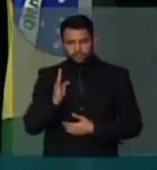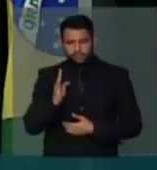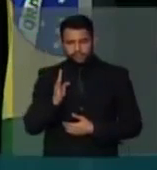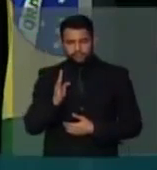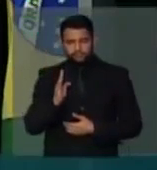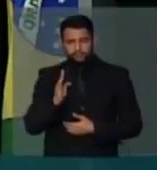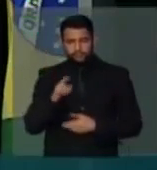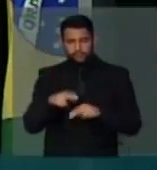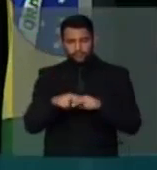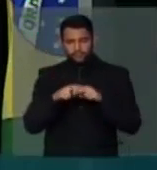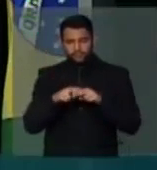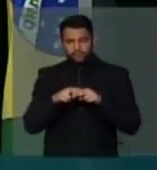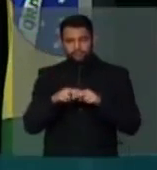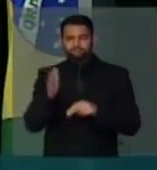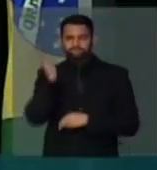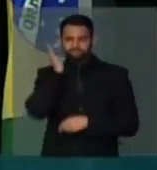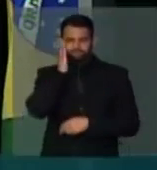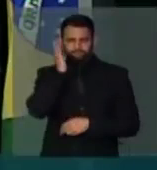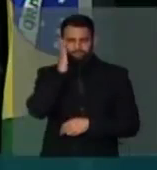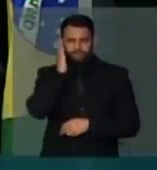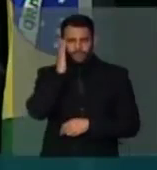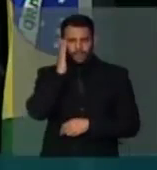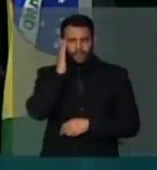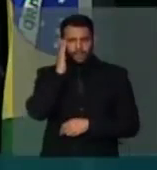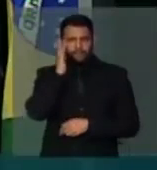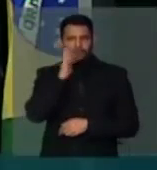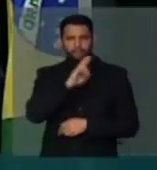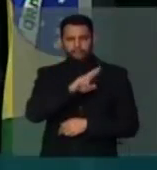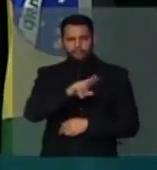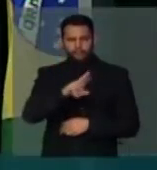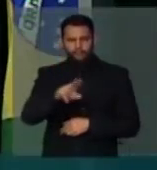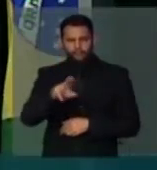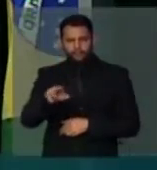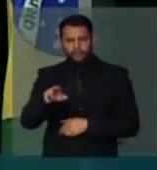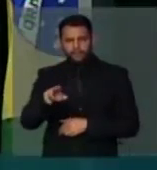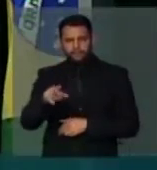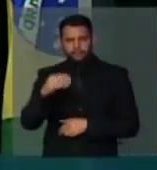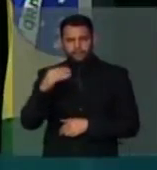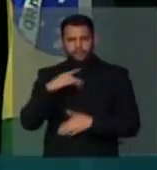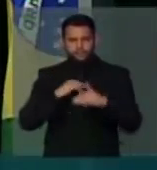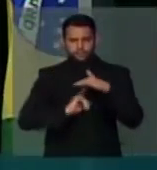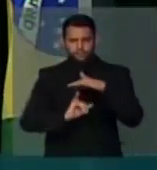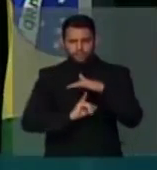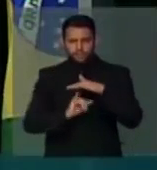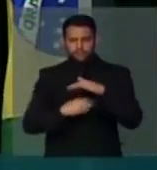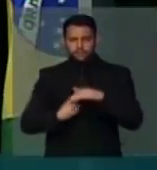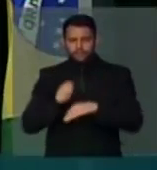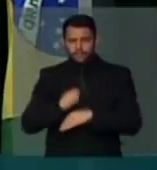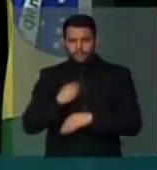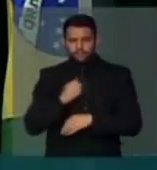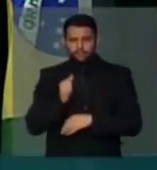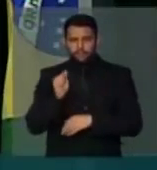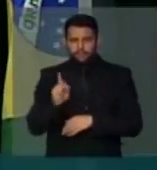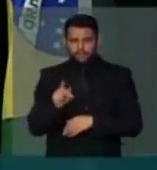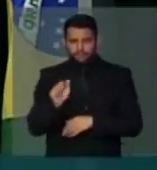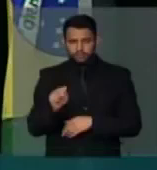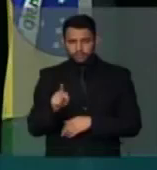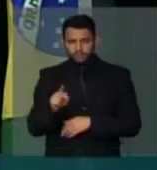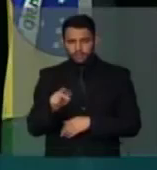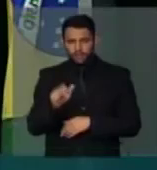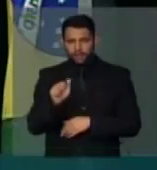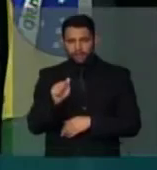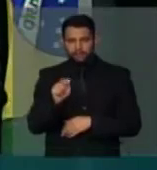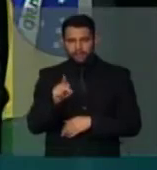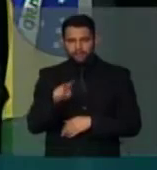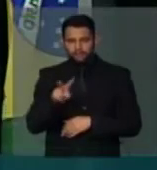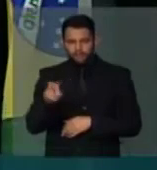de que sei que cada instituição tem a sua realidade em termos de aposentadoria, como é o caso da Previ do